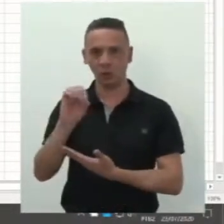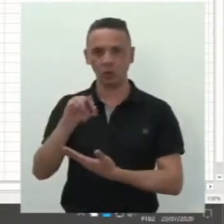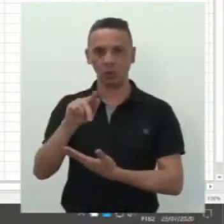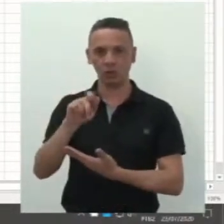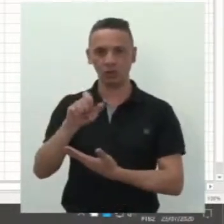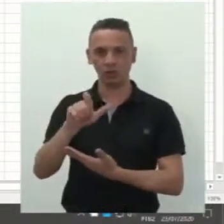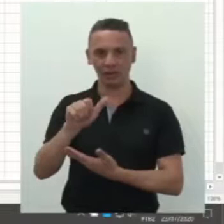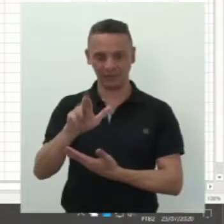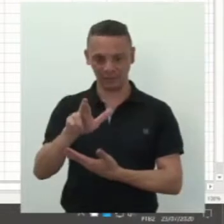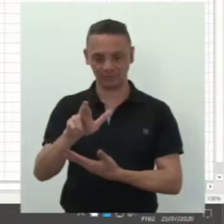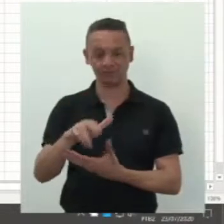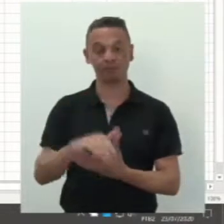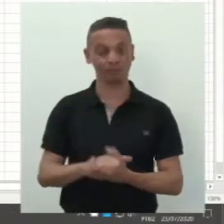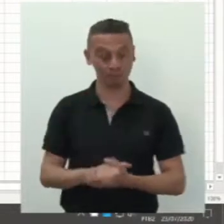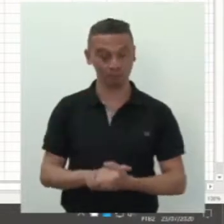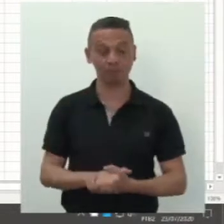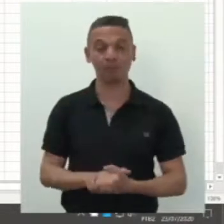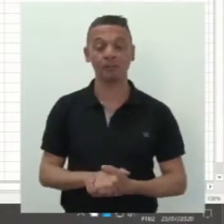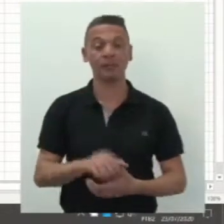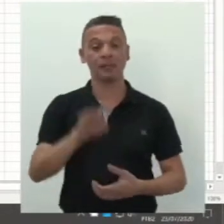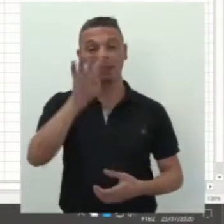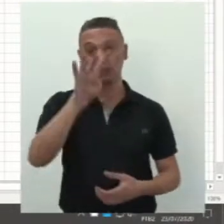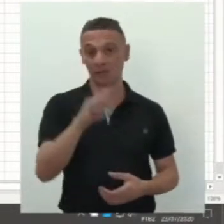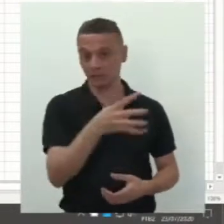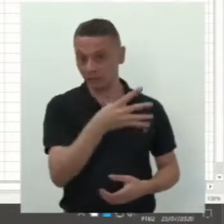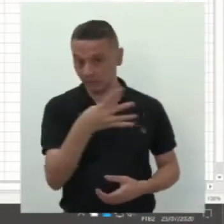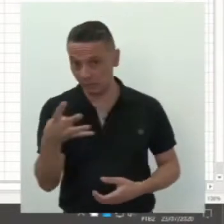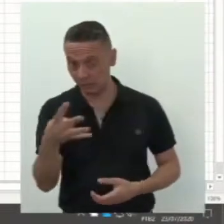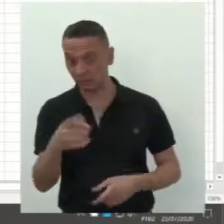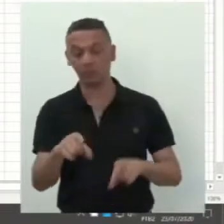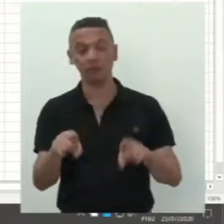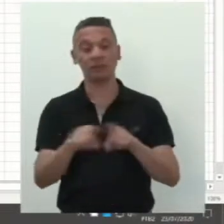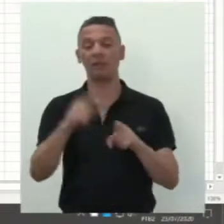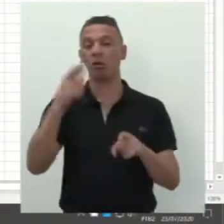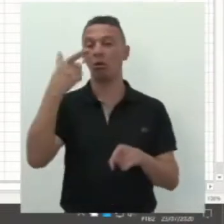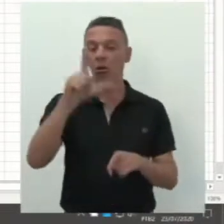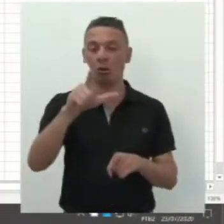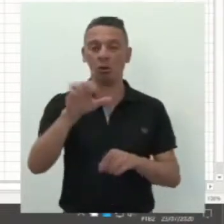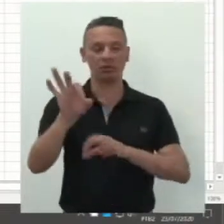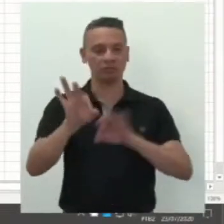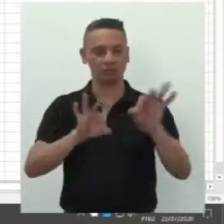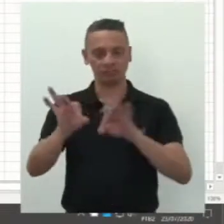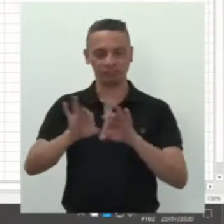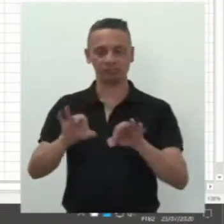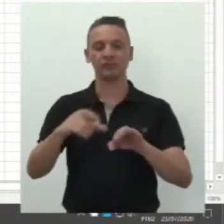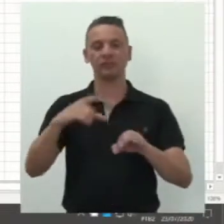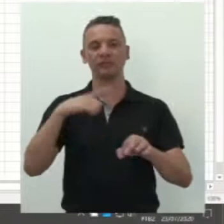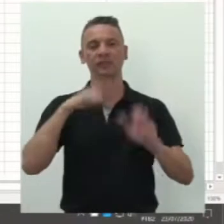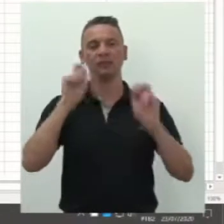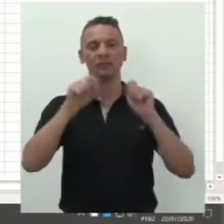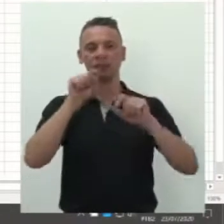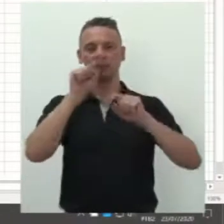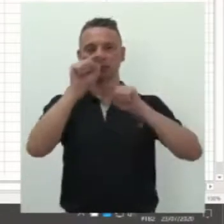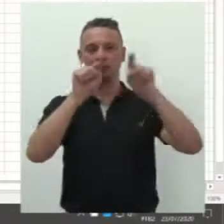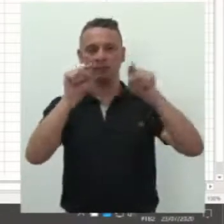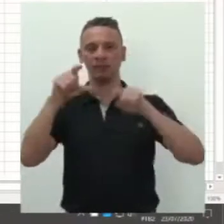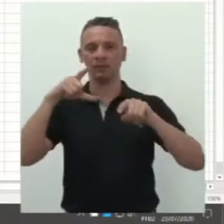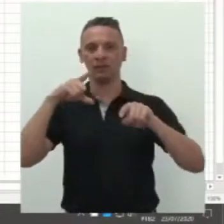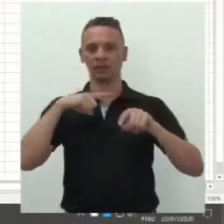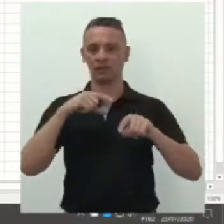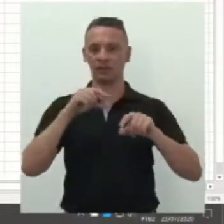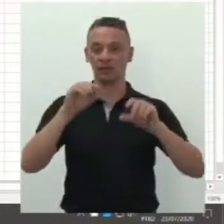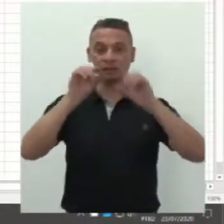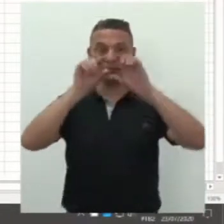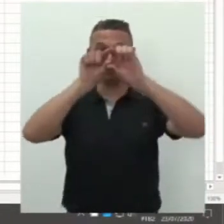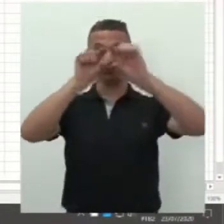noção que o Excel ou qualquer outra ferramenta de produtividade, todas as opções, né, por padrão, elas vêm aqui